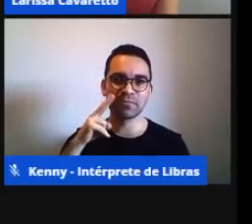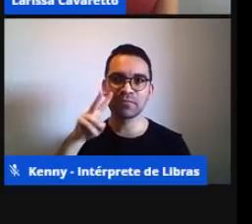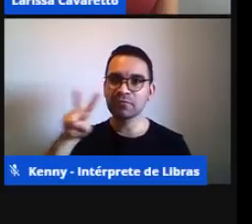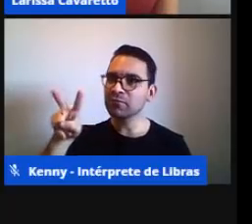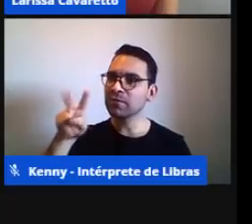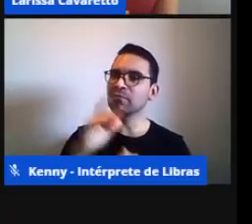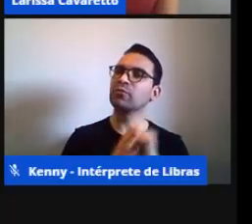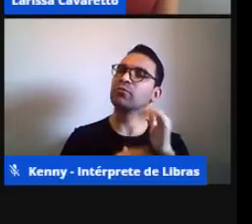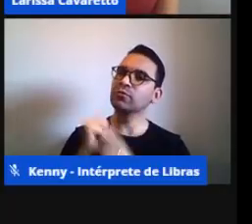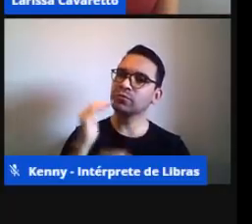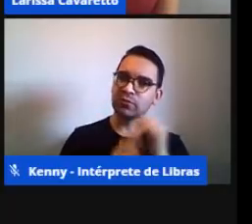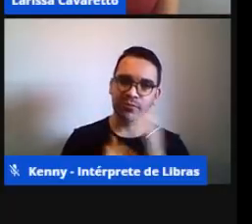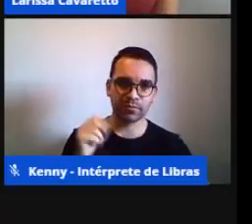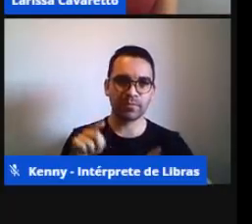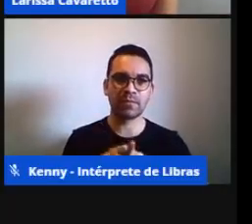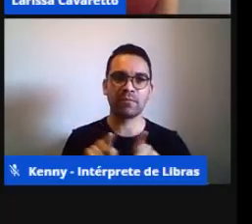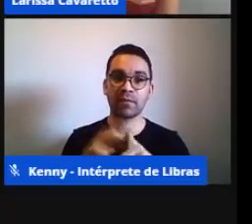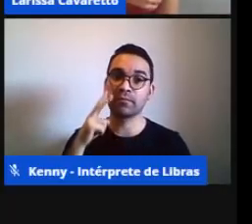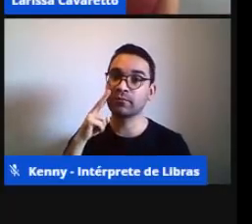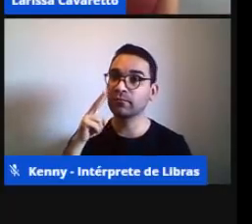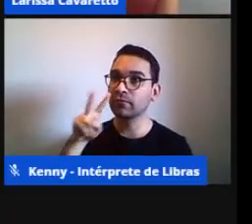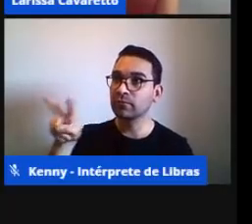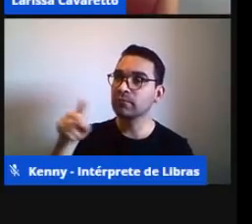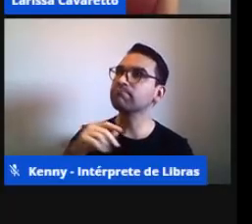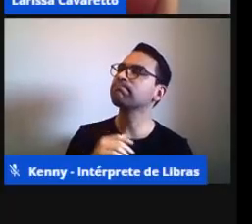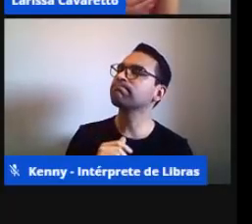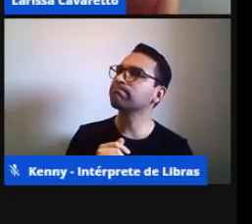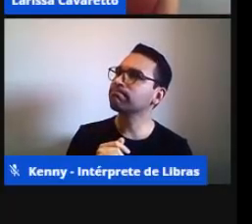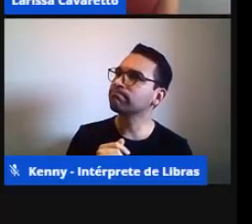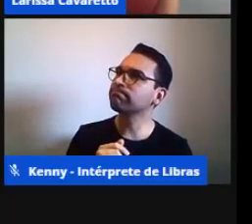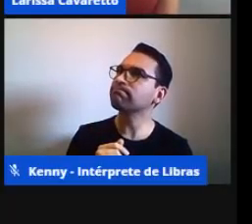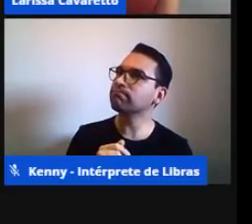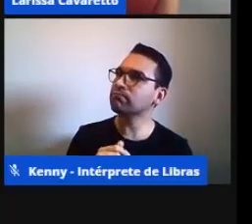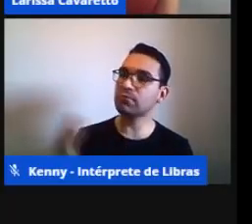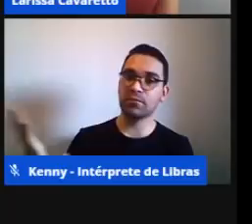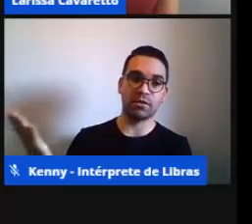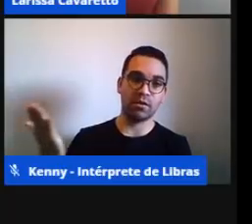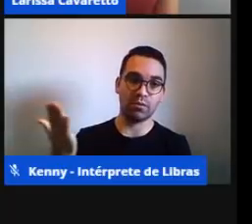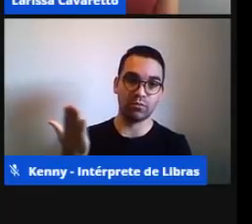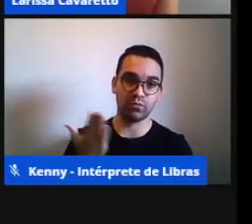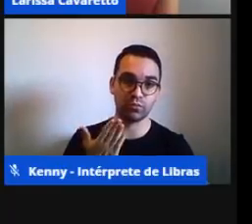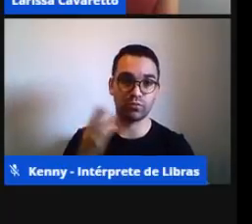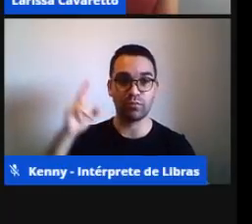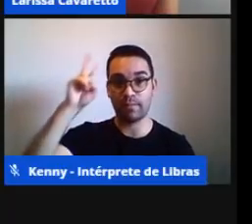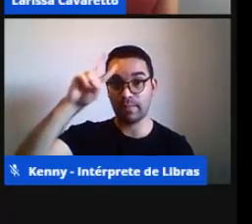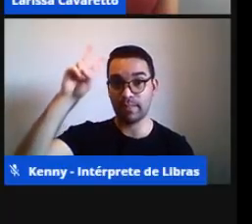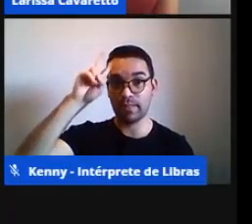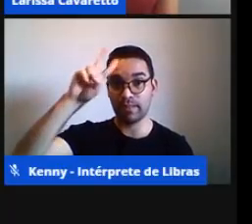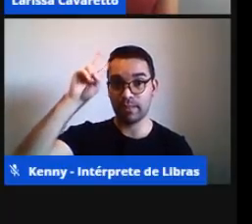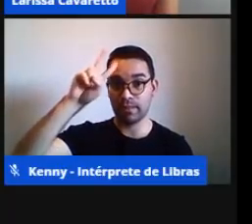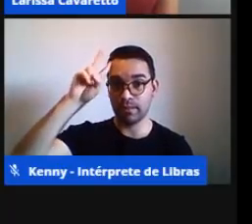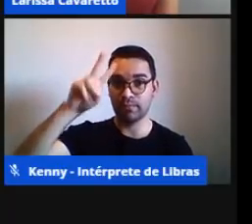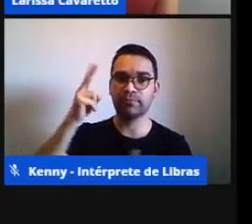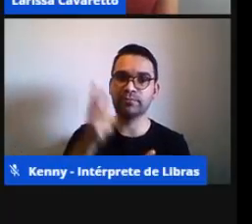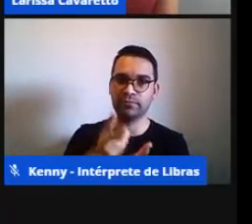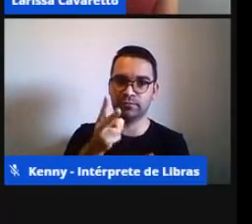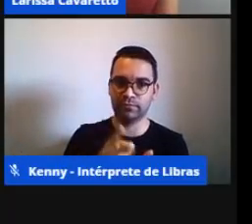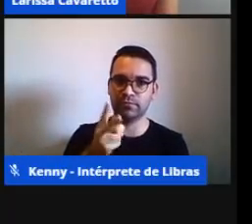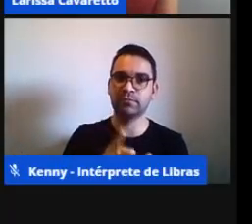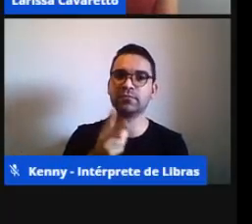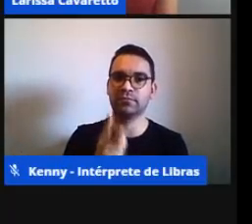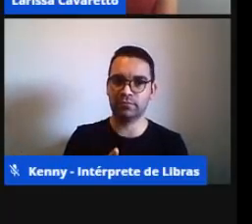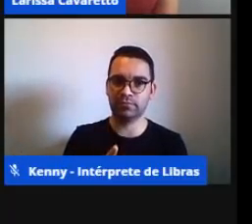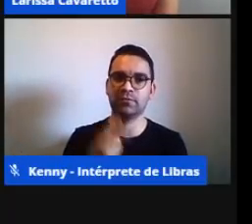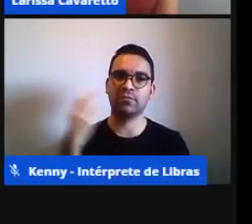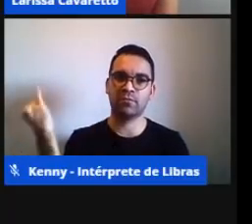higienizar as mãos. Então, assim, sempre que se tem lembretes espalhados, a gente acaba lembrando mais fácil realmente de que